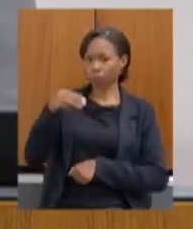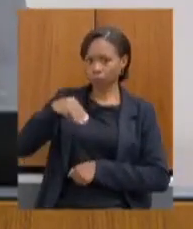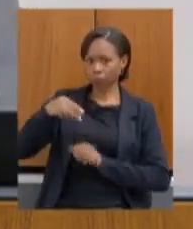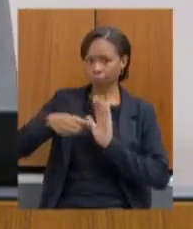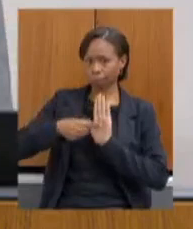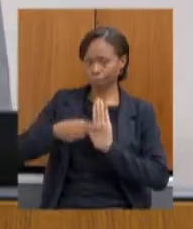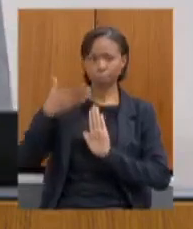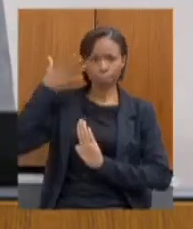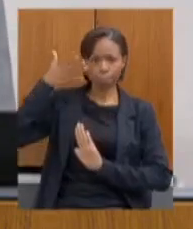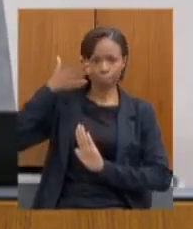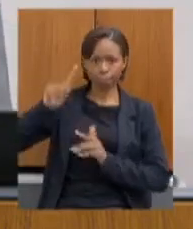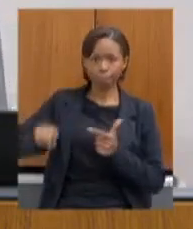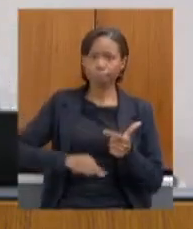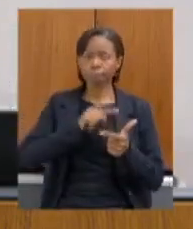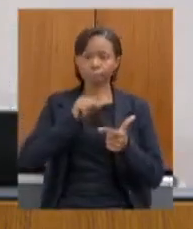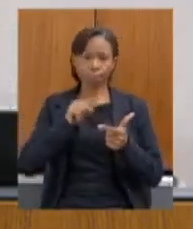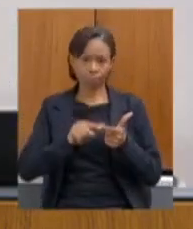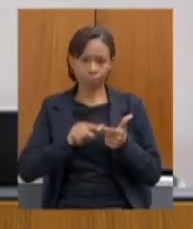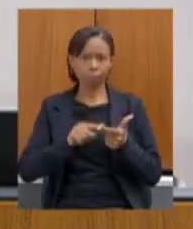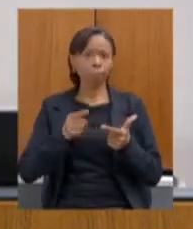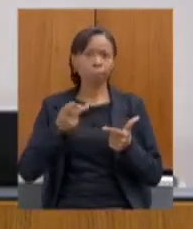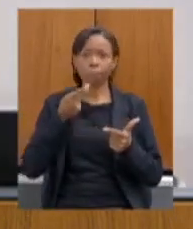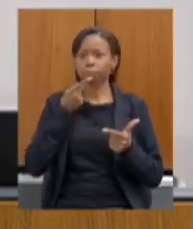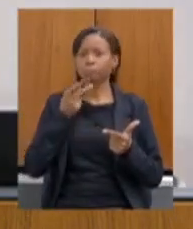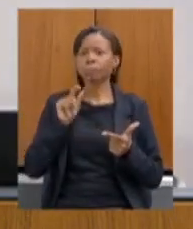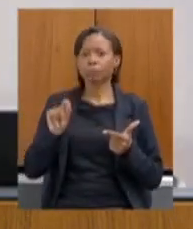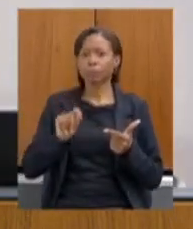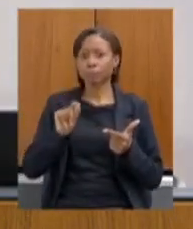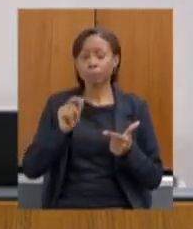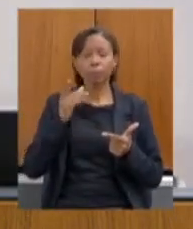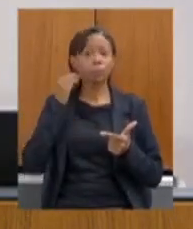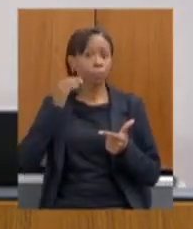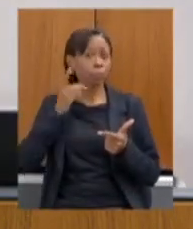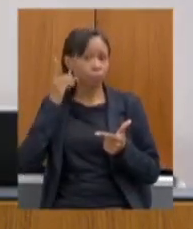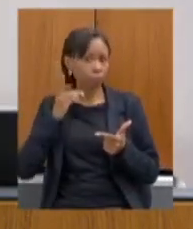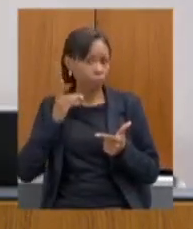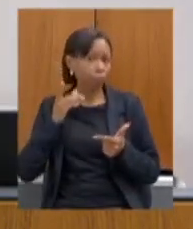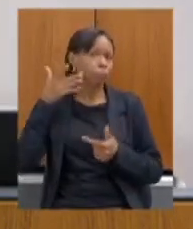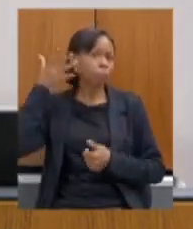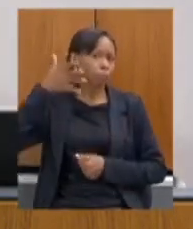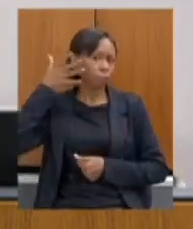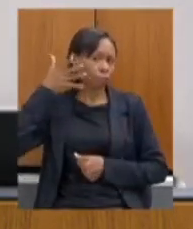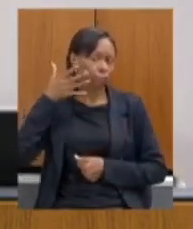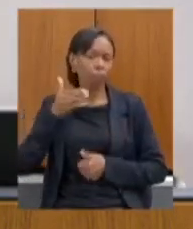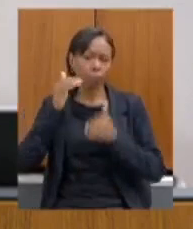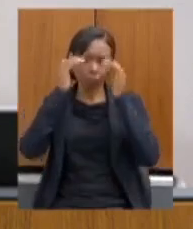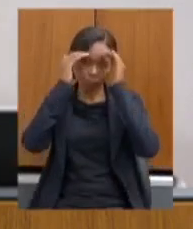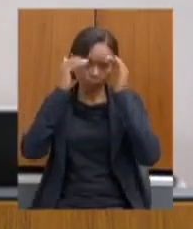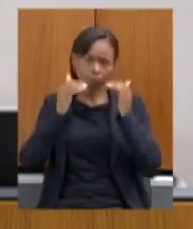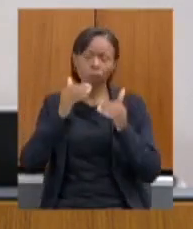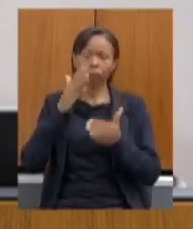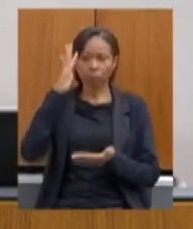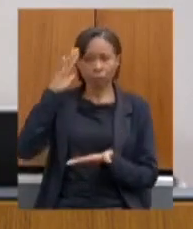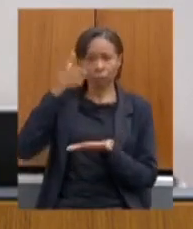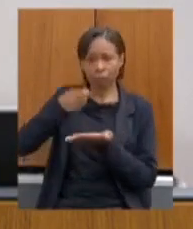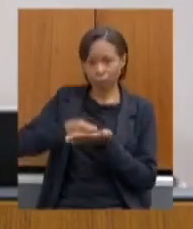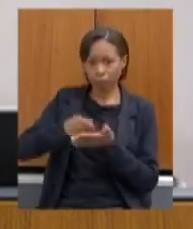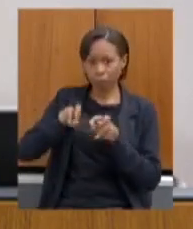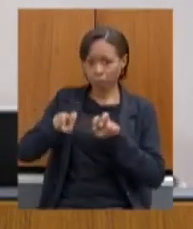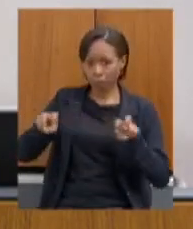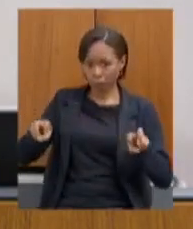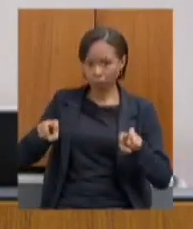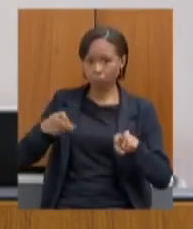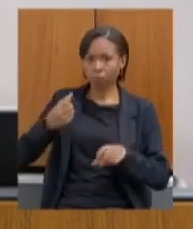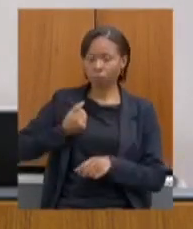exposição. Na sequência, será concedida a palavra aos deputados e deputadas nos termos da deliberação da mesa nº